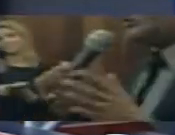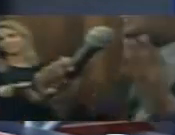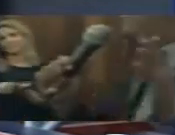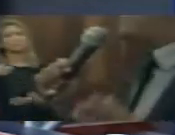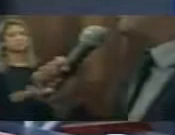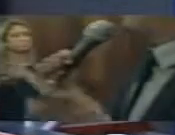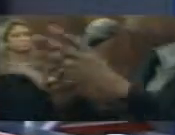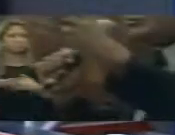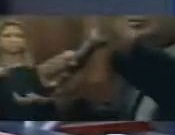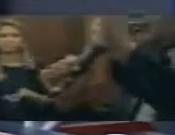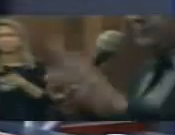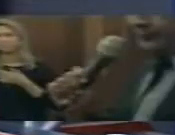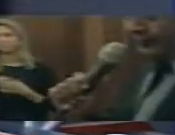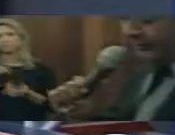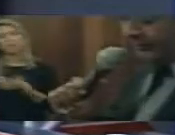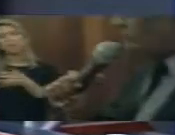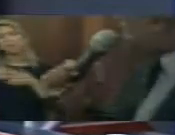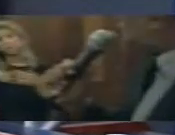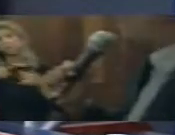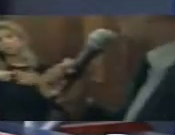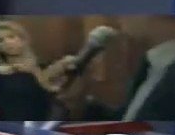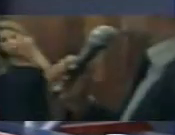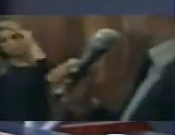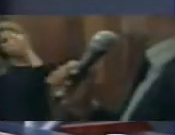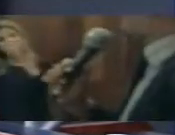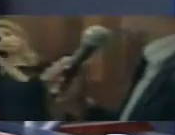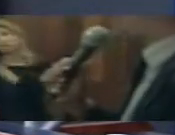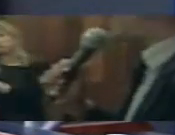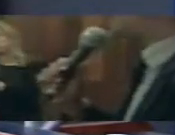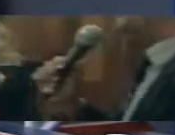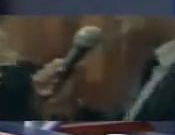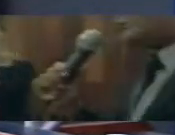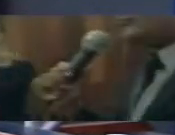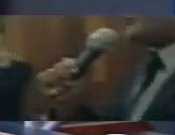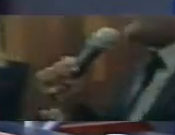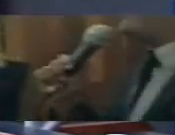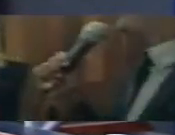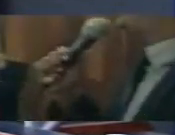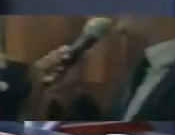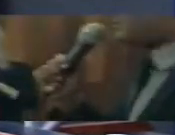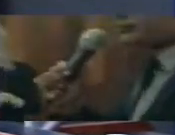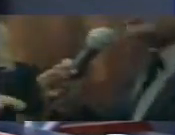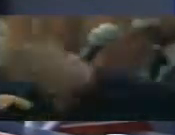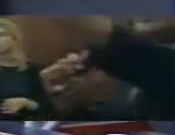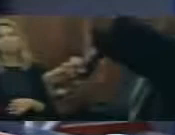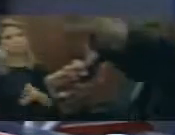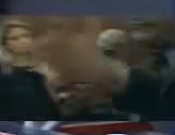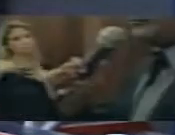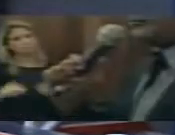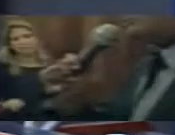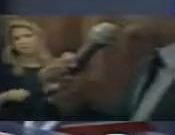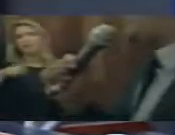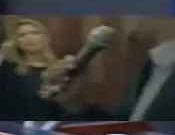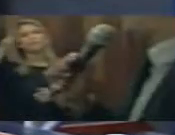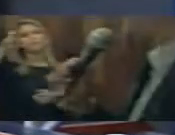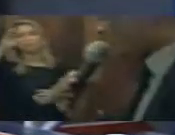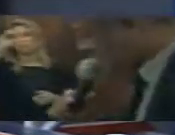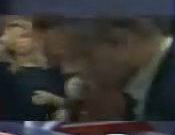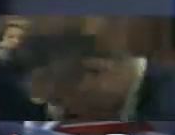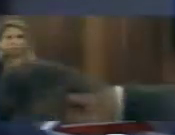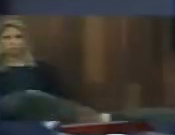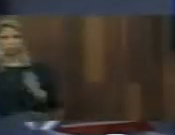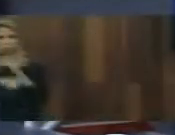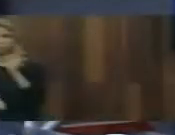com todo respeito ao jurídico do senhor prefeito, com todo respeito ao senhor prefeito, nós vamos derrubar esse veto e ser a favor de vocês, tá